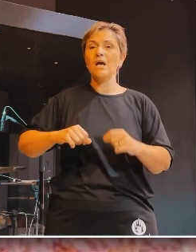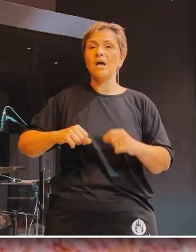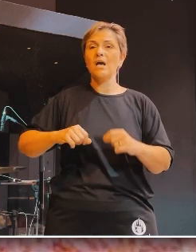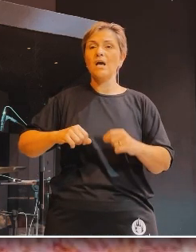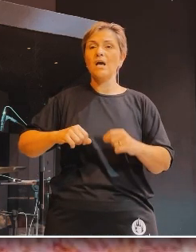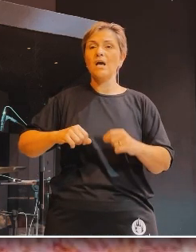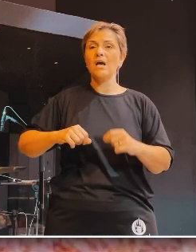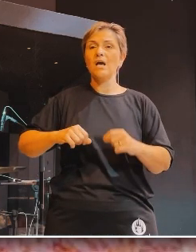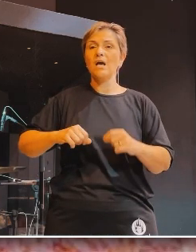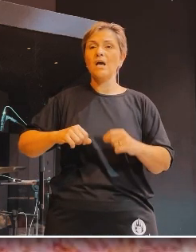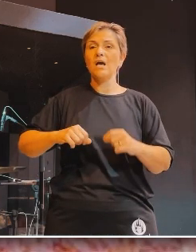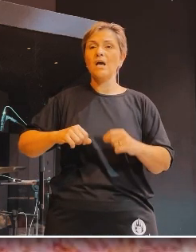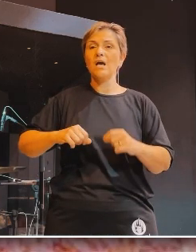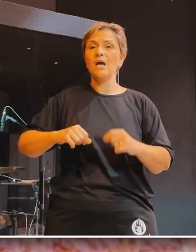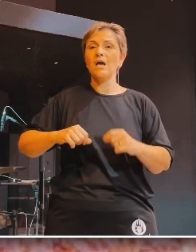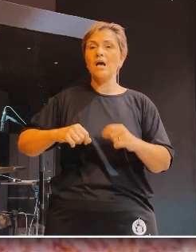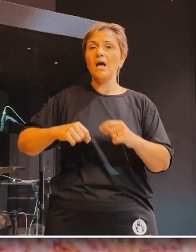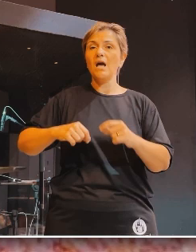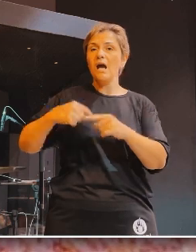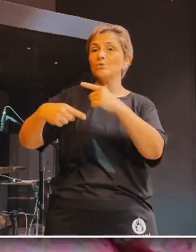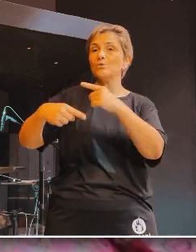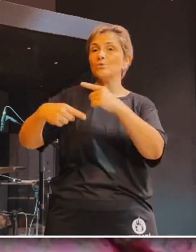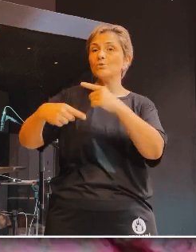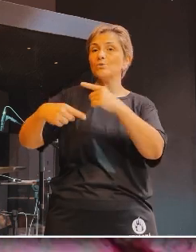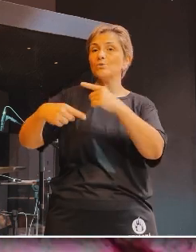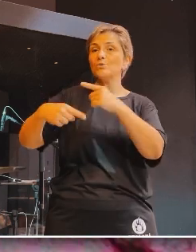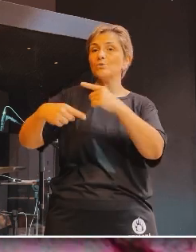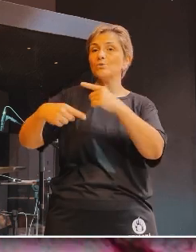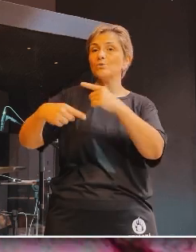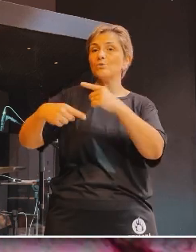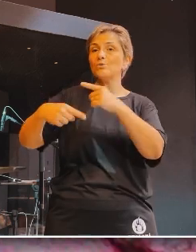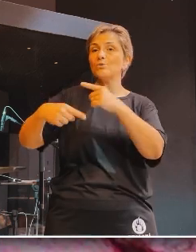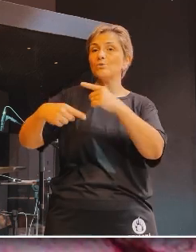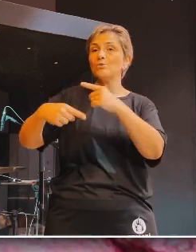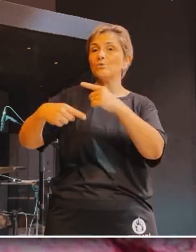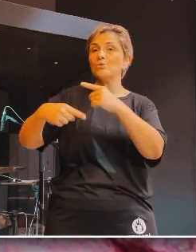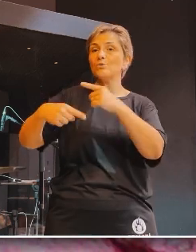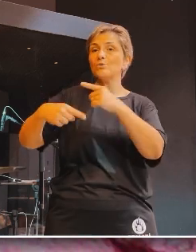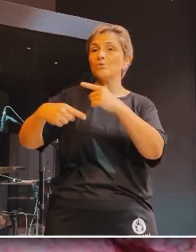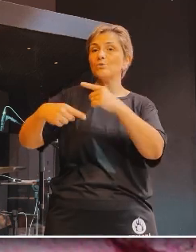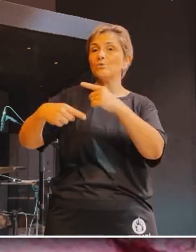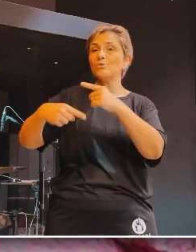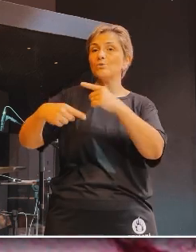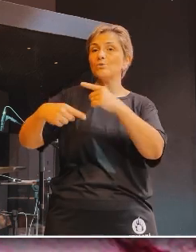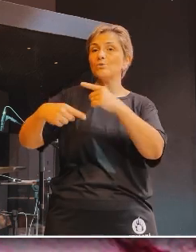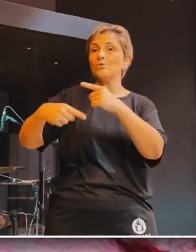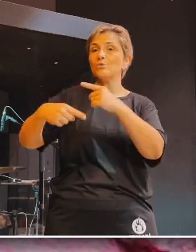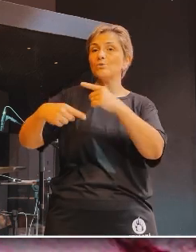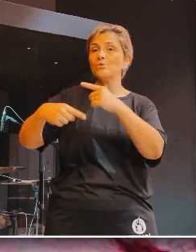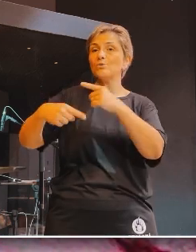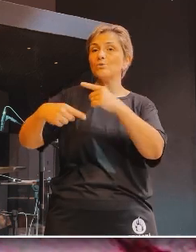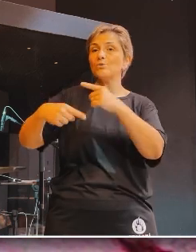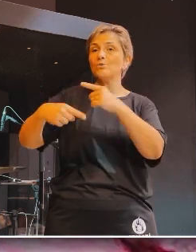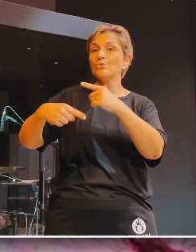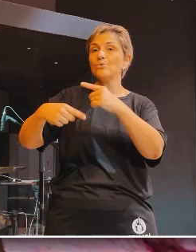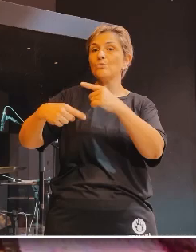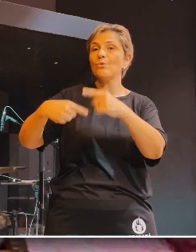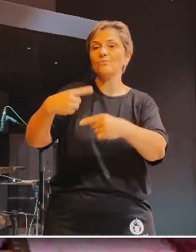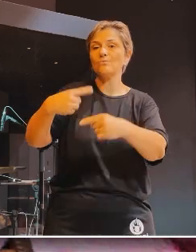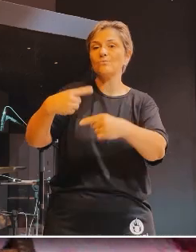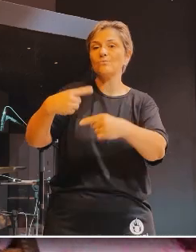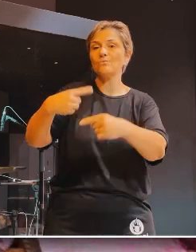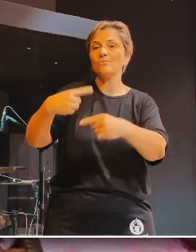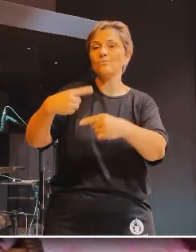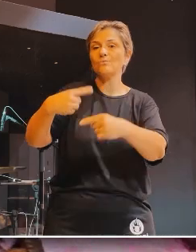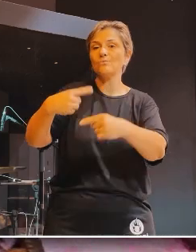Então hoje fica um convite para nós buscarmos a santidade. Nós não queremos entristecer o nosso Pai. O Senhor